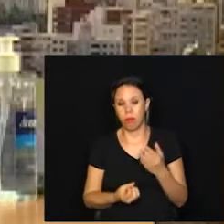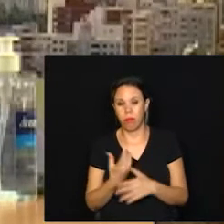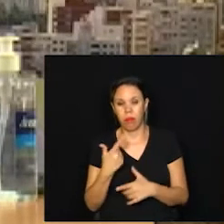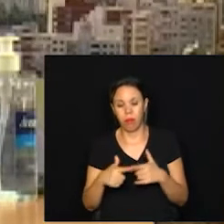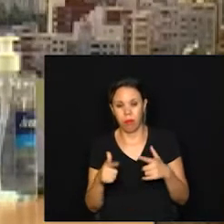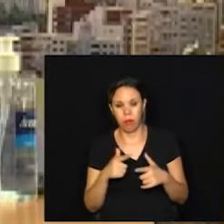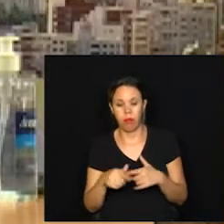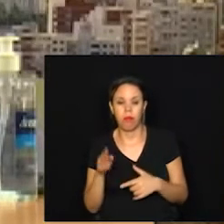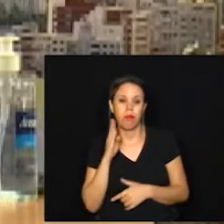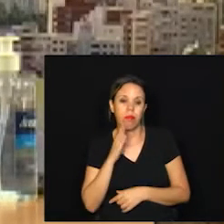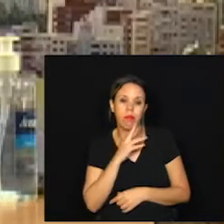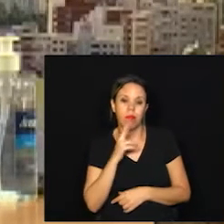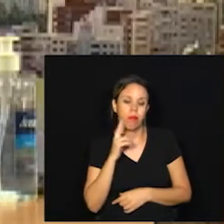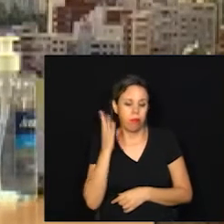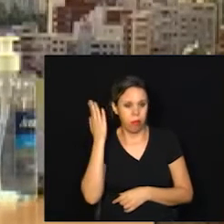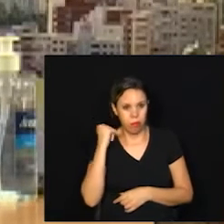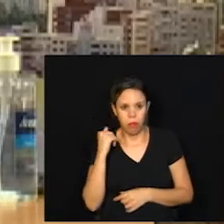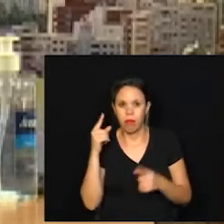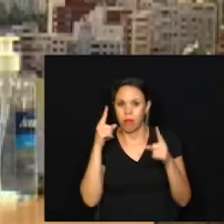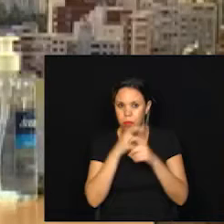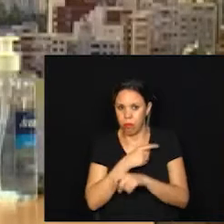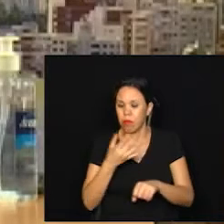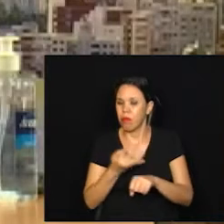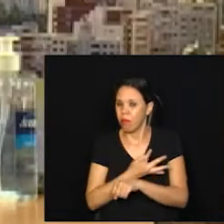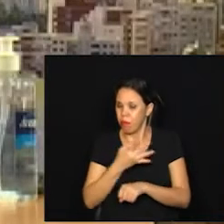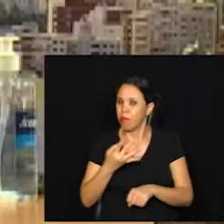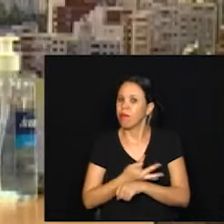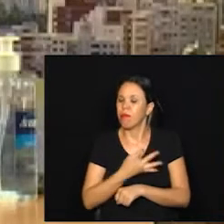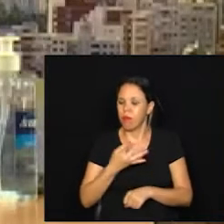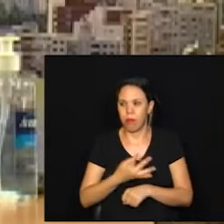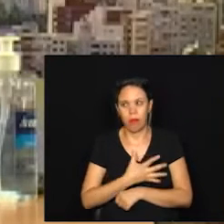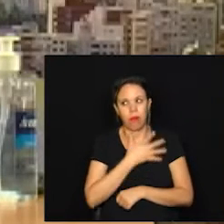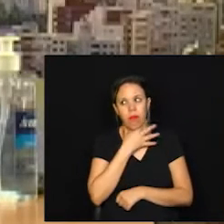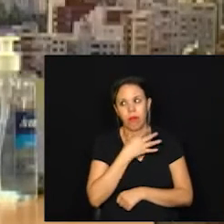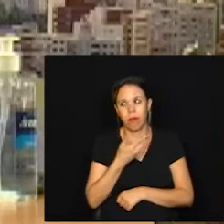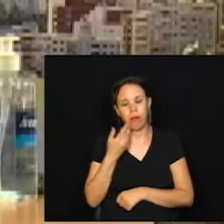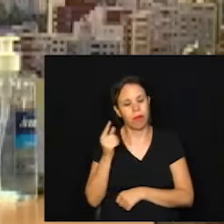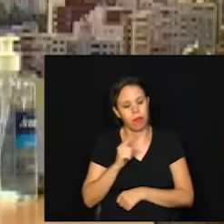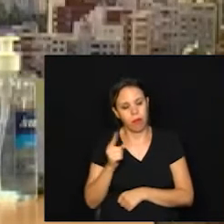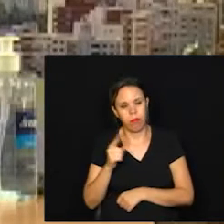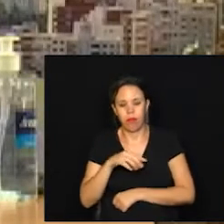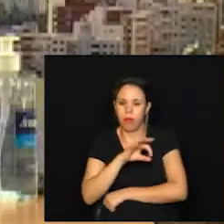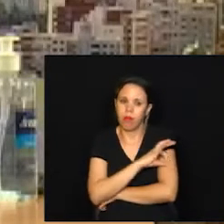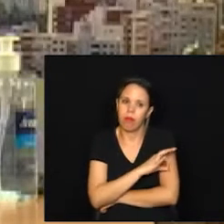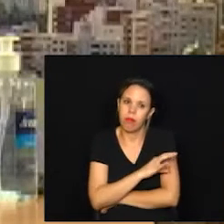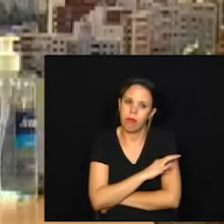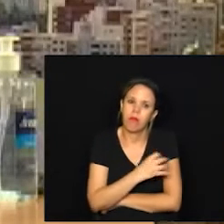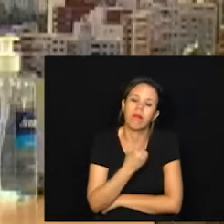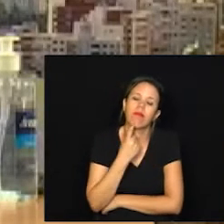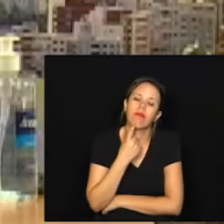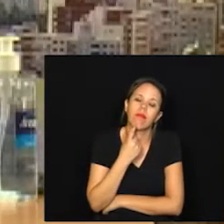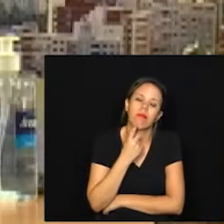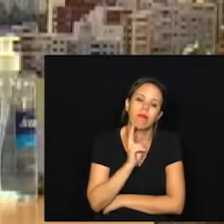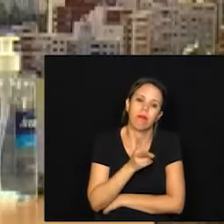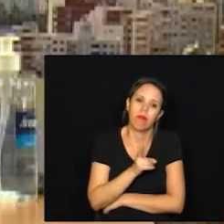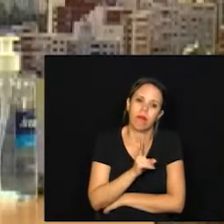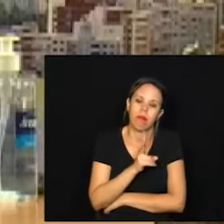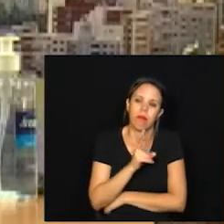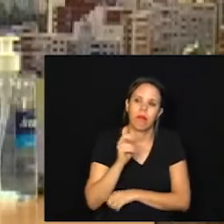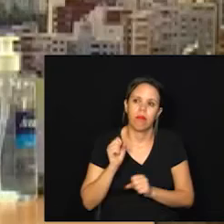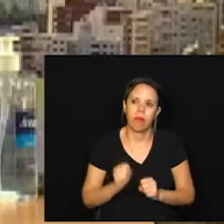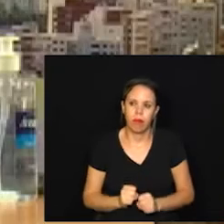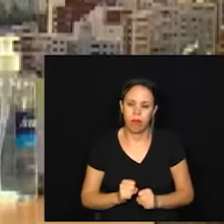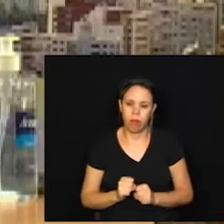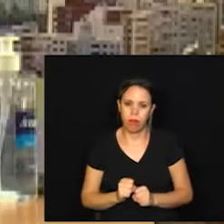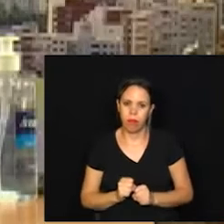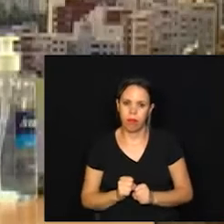de bares e restaurantes, a gente entende a dificuldade que esse setor está passando. A Prefeitura de Campinas, toda vez que pôde, ela